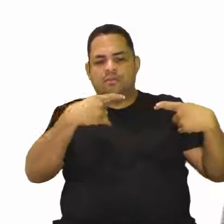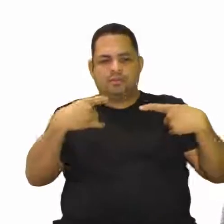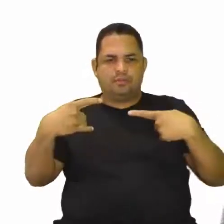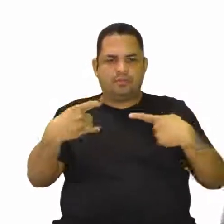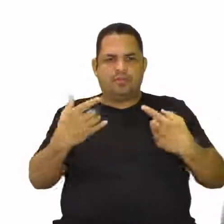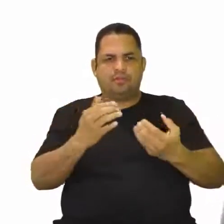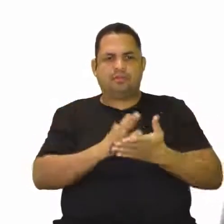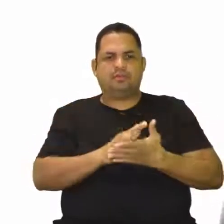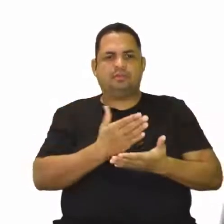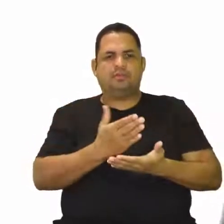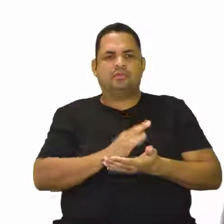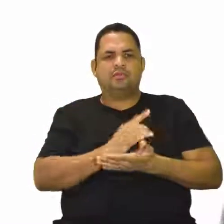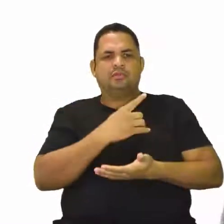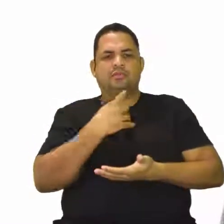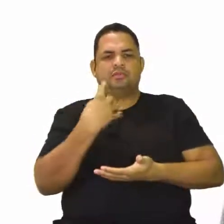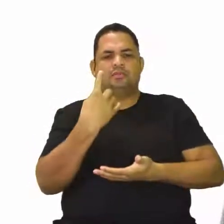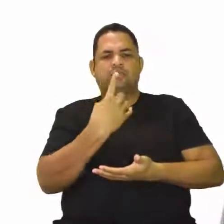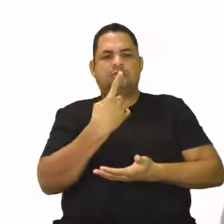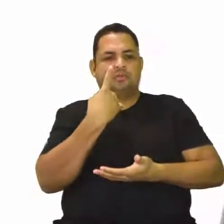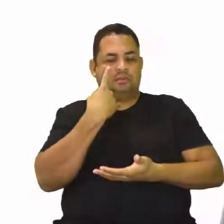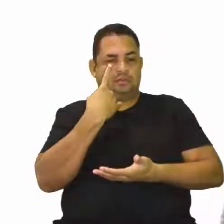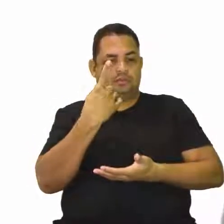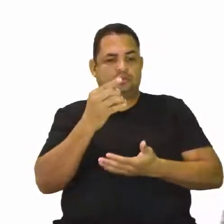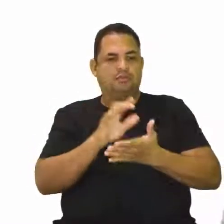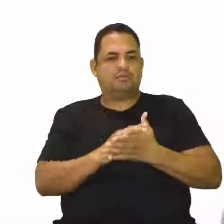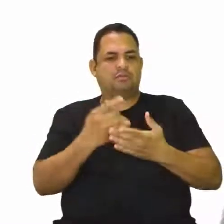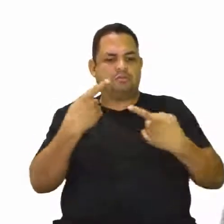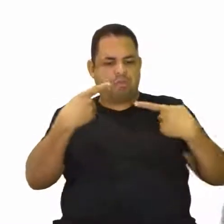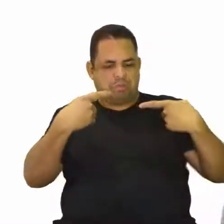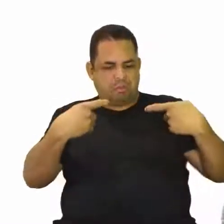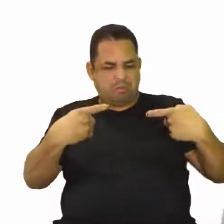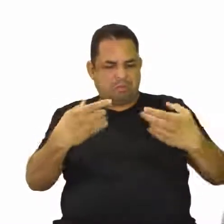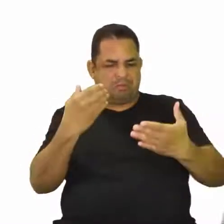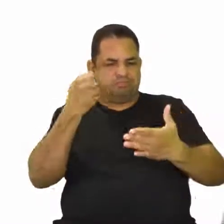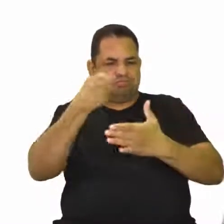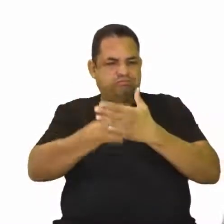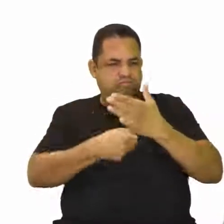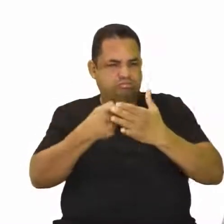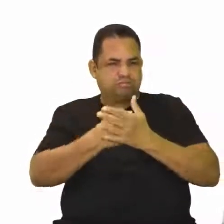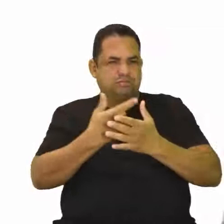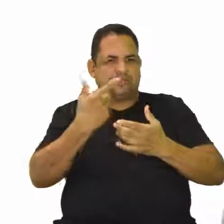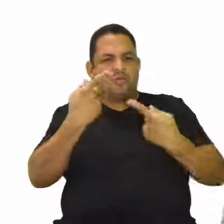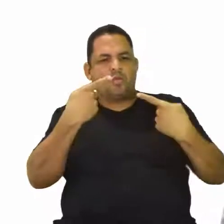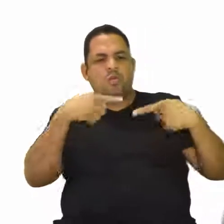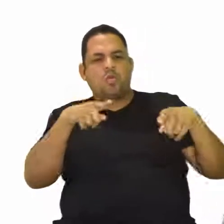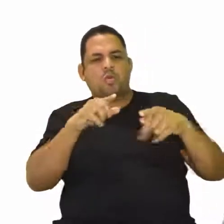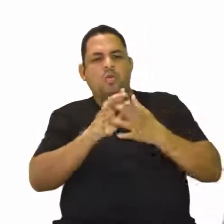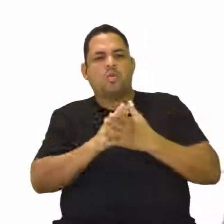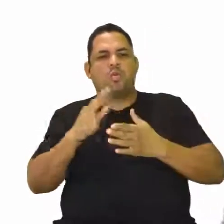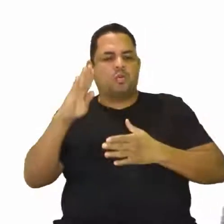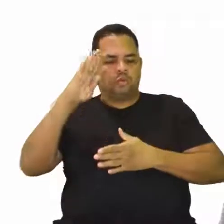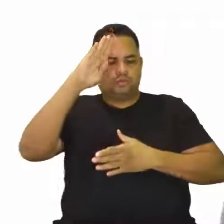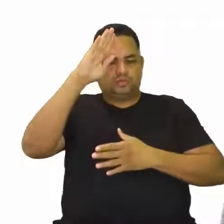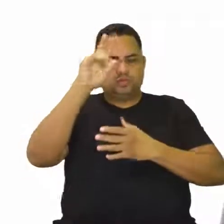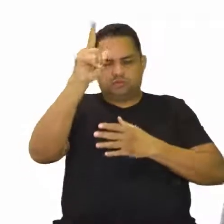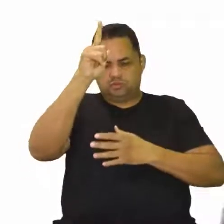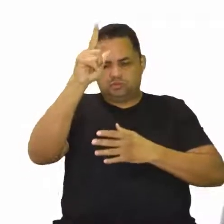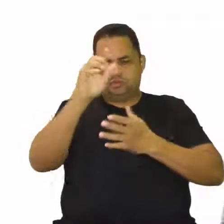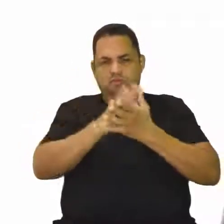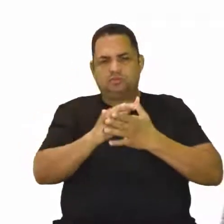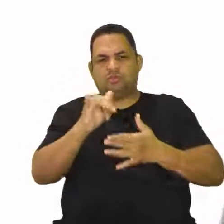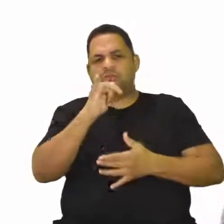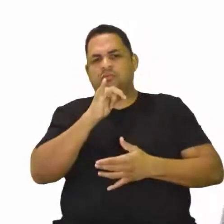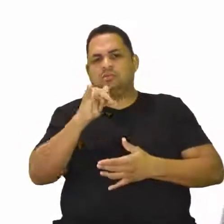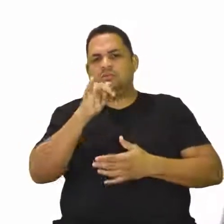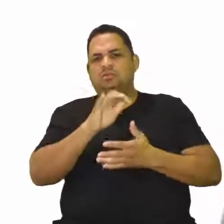é nesse dar Olha nós vimos das lutando contra soldados alemães Nós voltamos tudo saudades